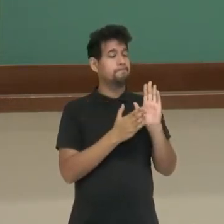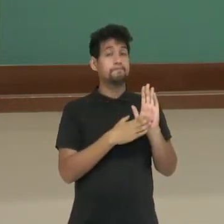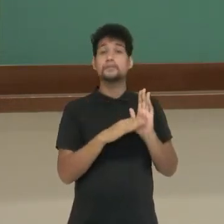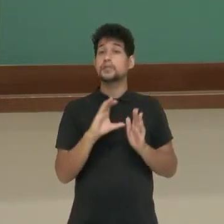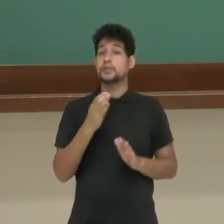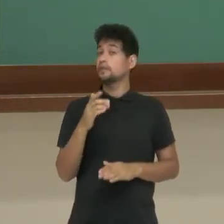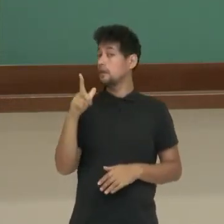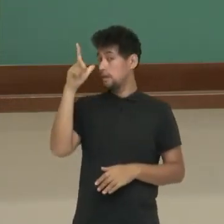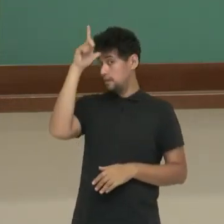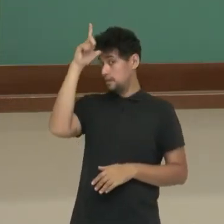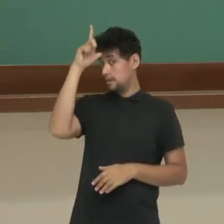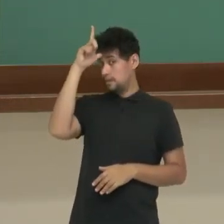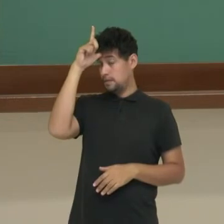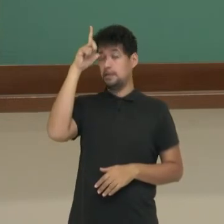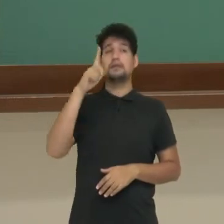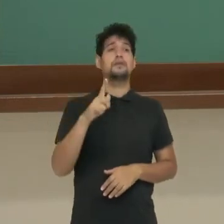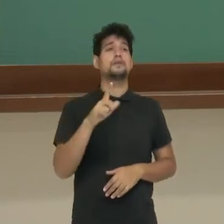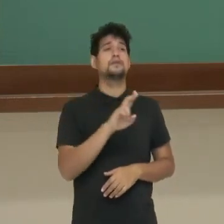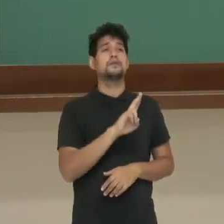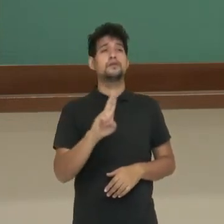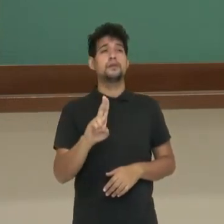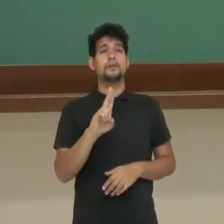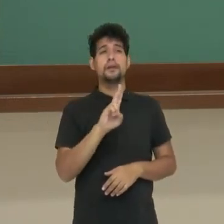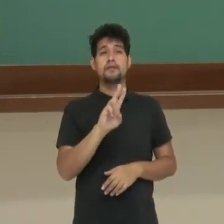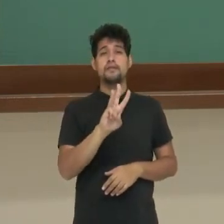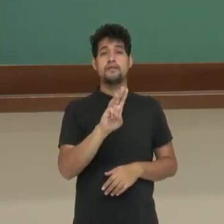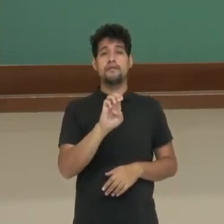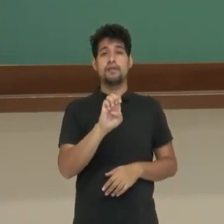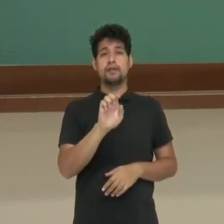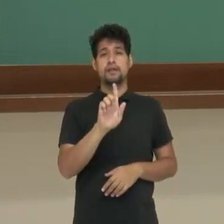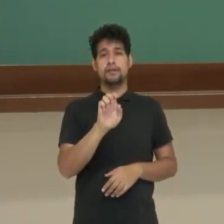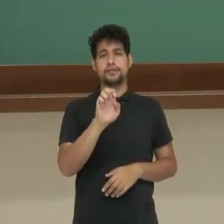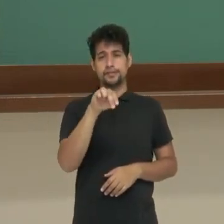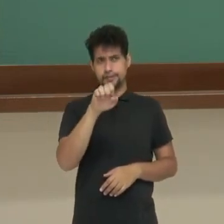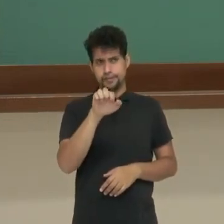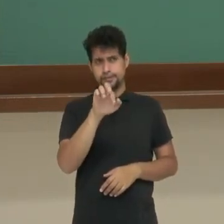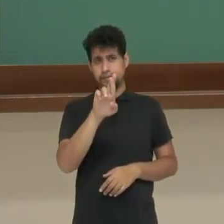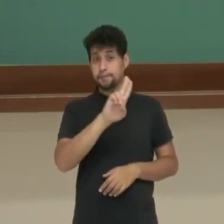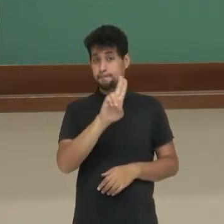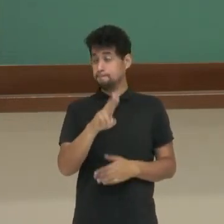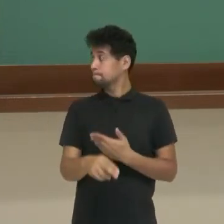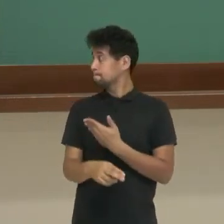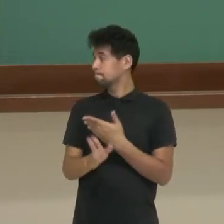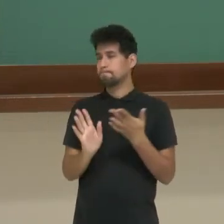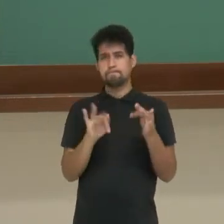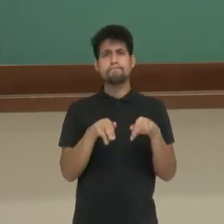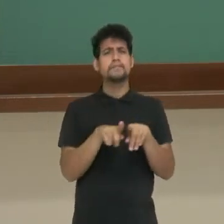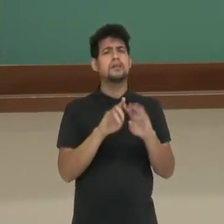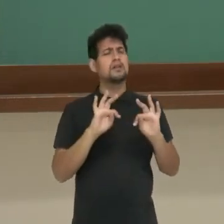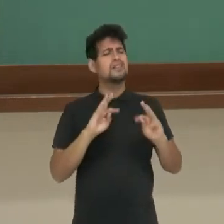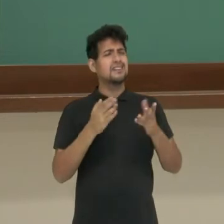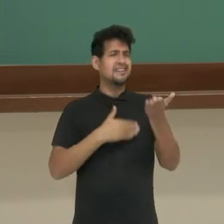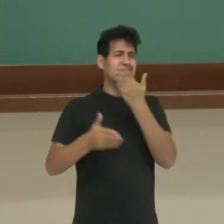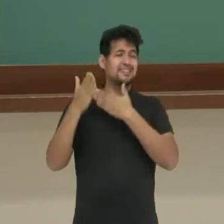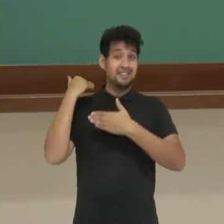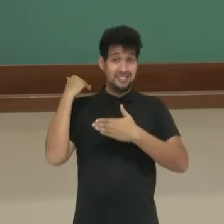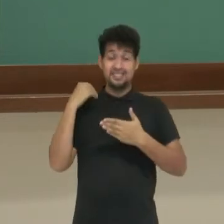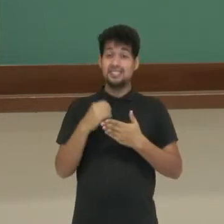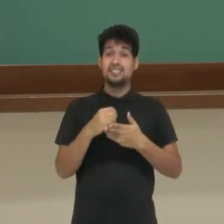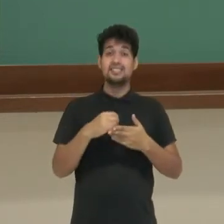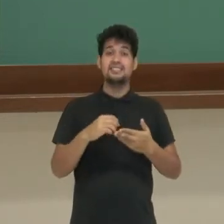alemão Alfred Wegener, ou Alfred Wegener, ok? Ele propôs o seguinte, que todos os continentes no passado do nosso planeta eram